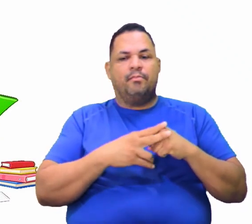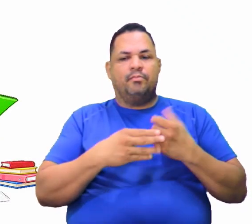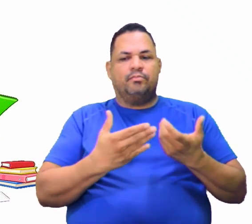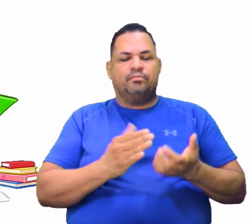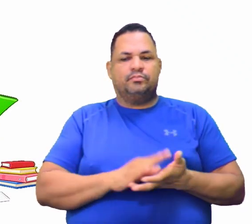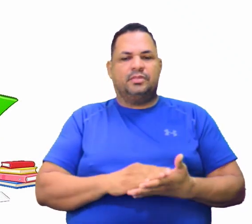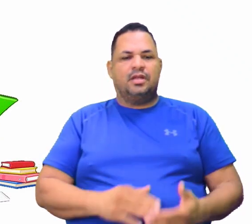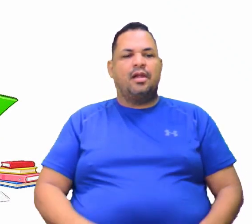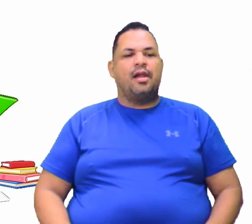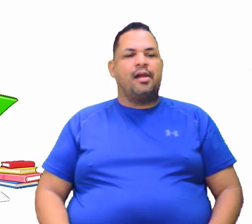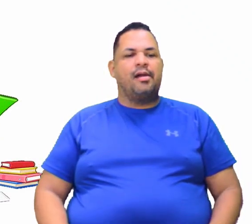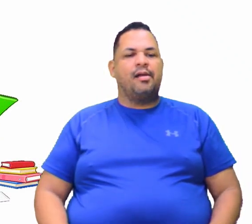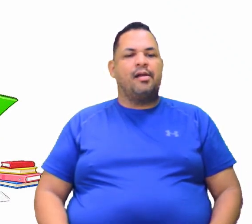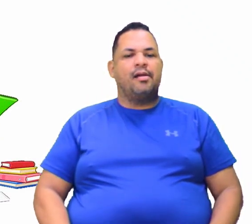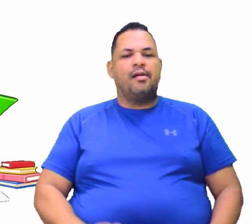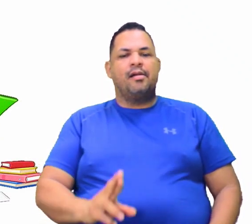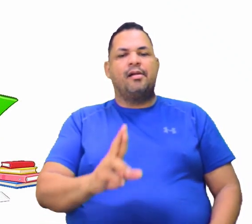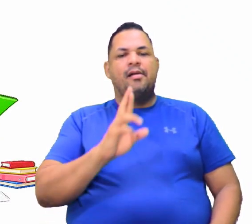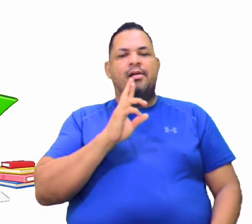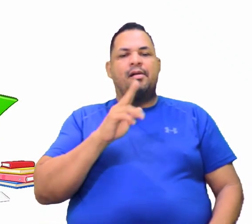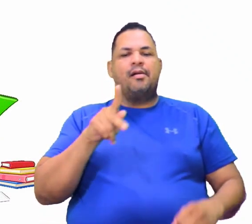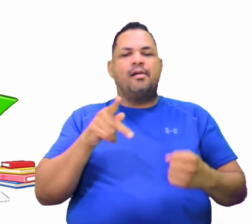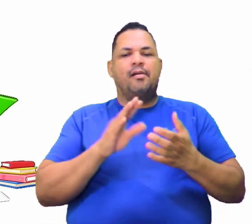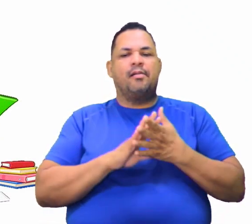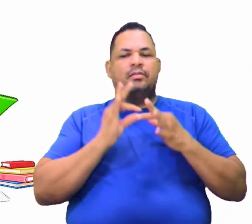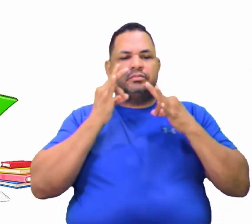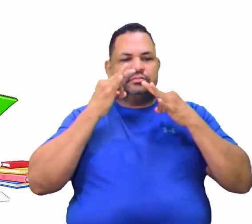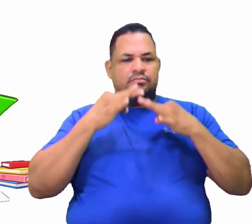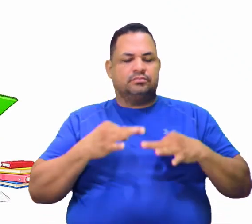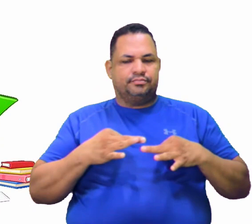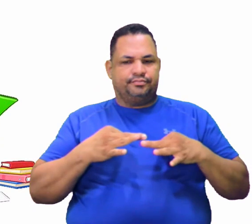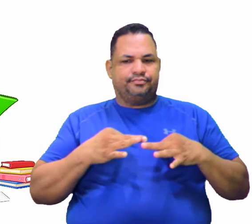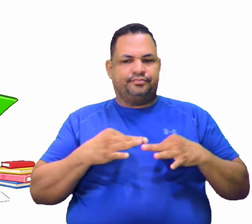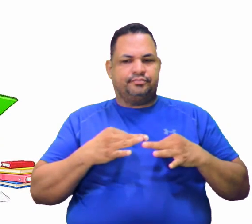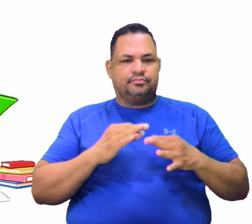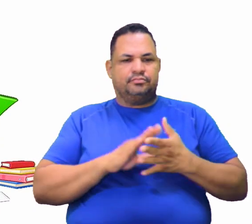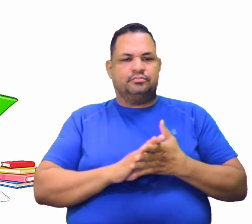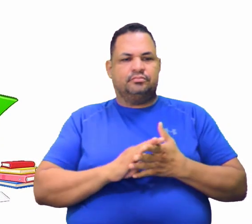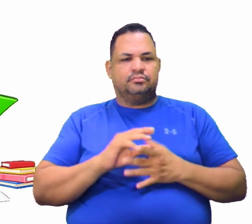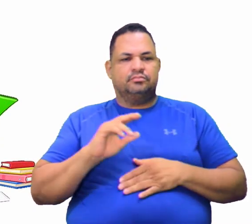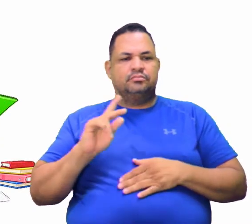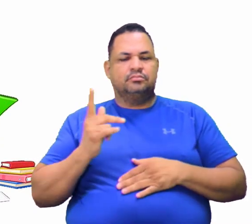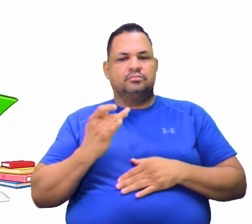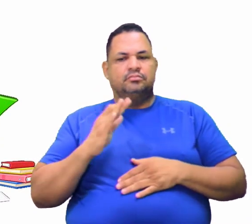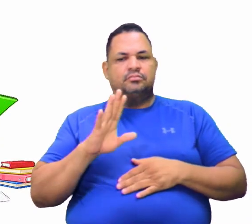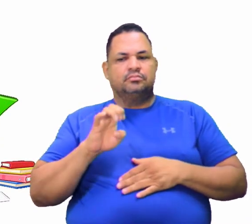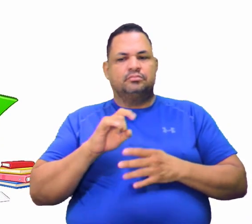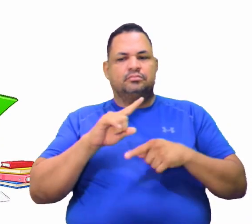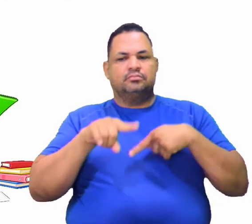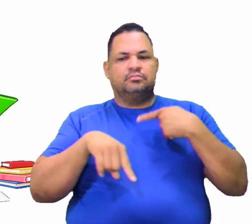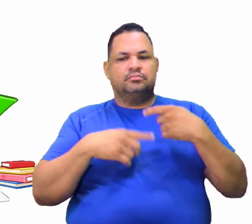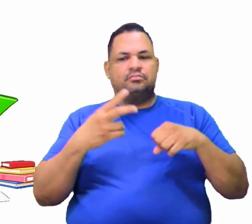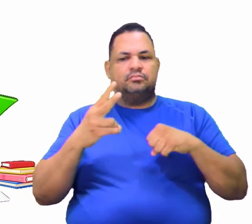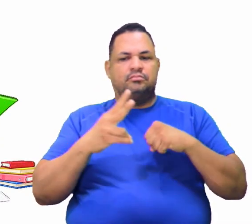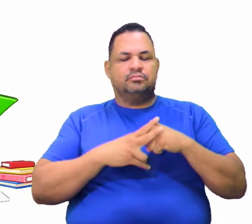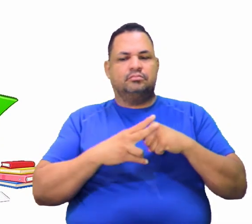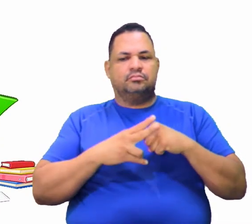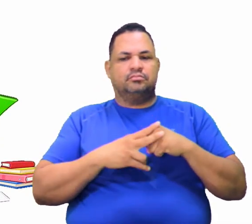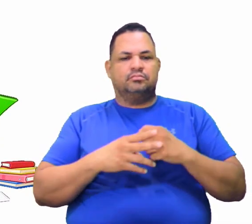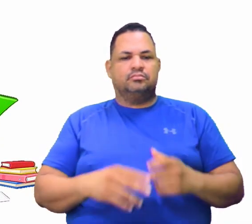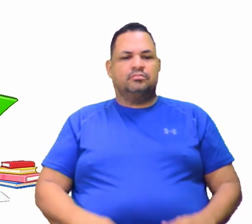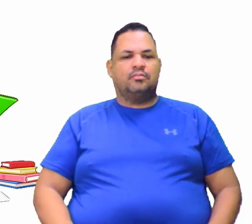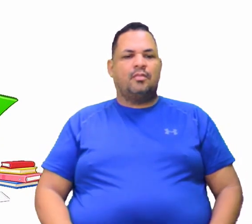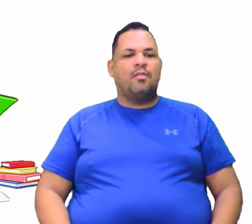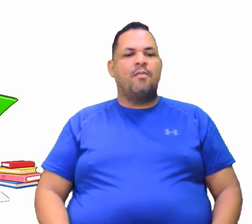danoninho. Respondeu-me com precisão. A mesma coisa. Ênclise ficou para depois do